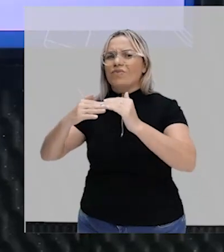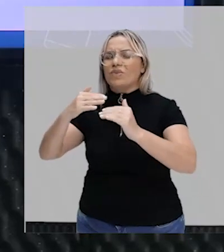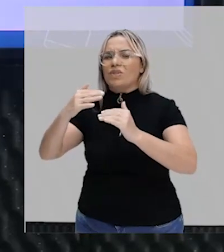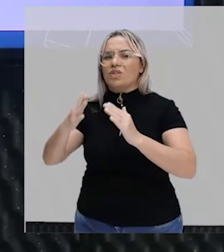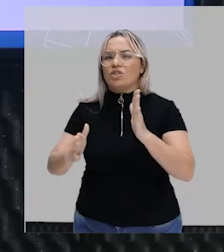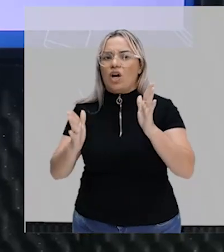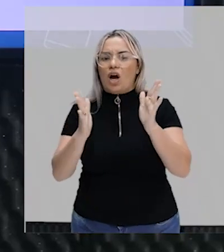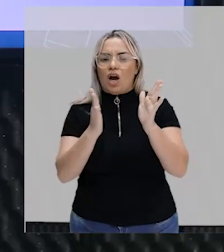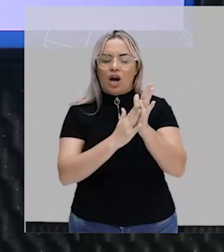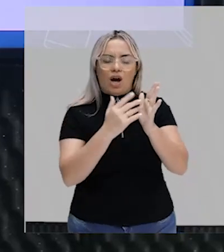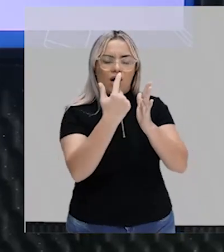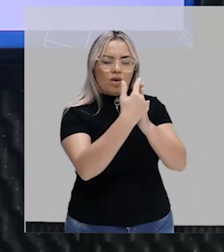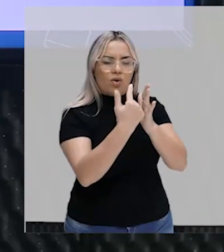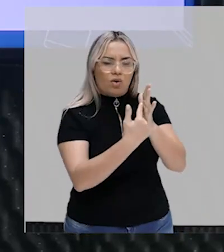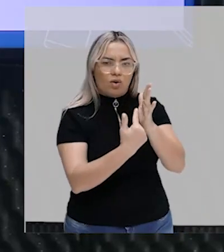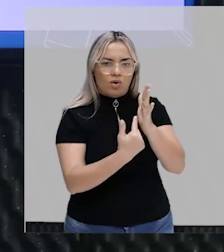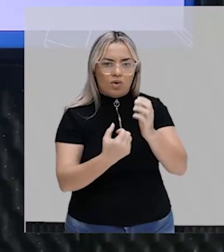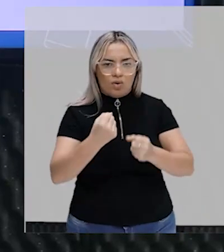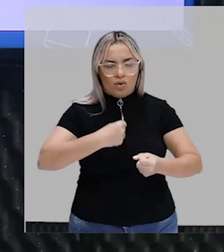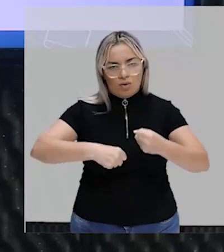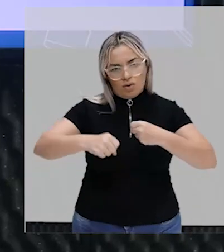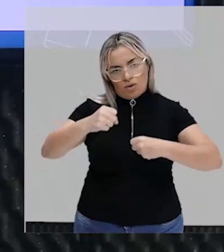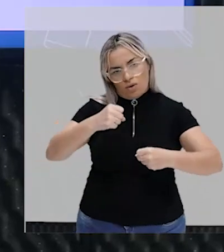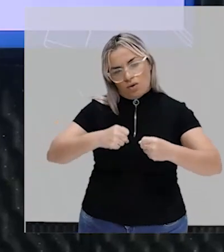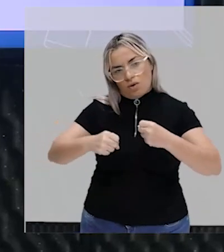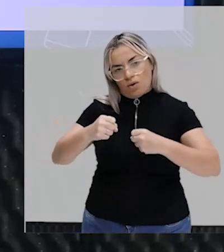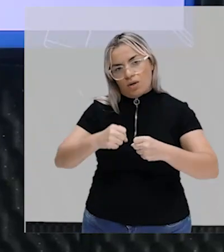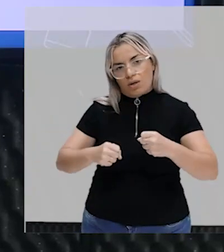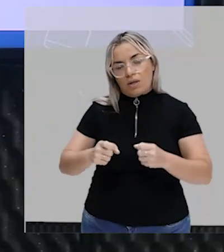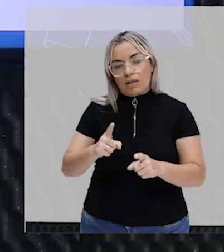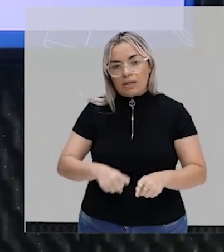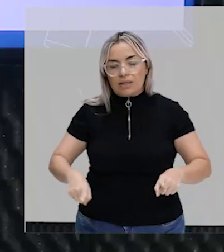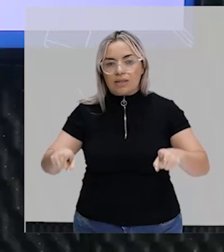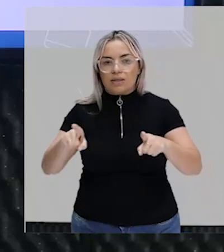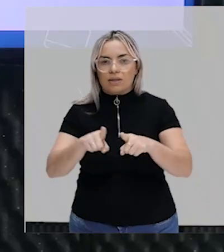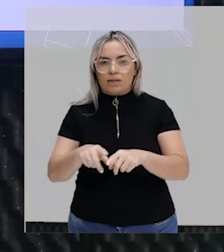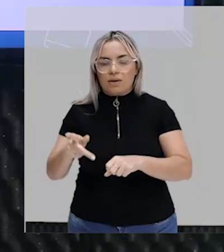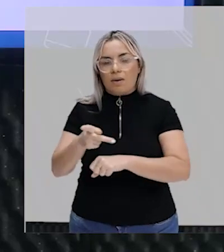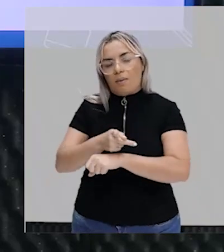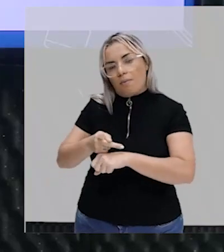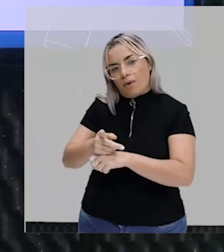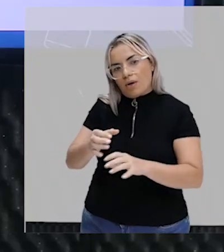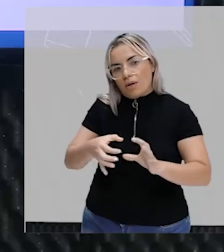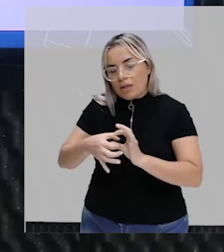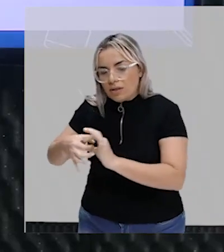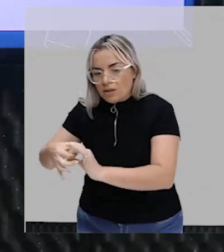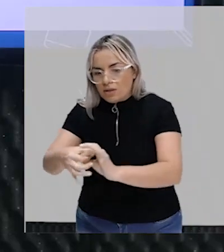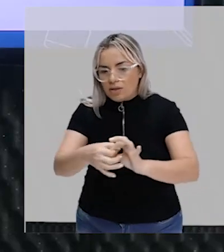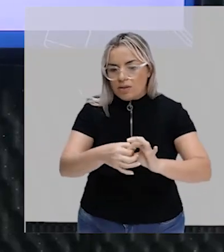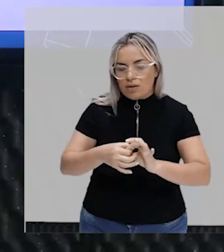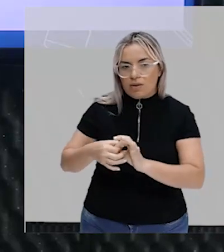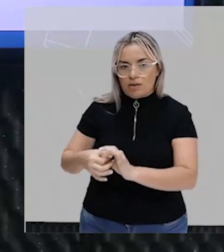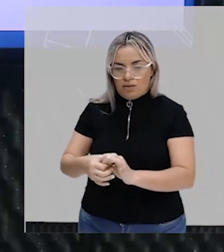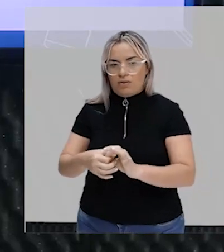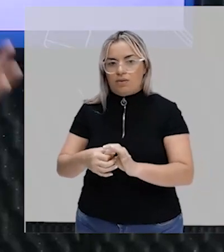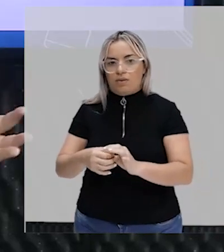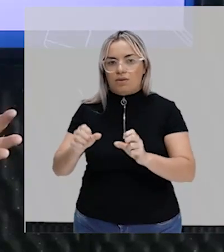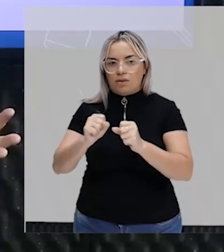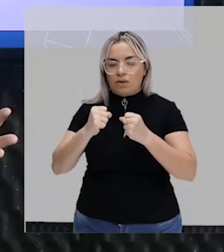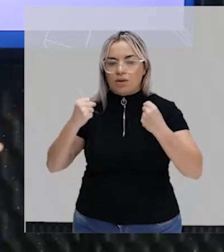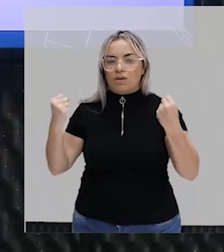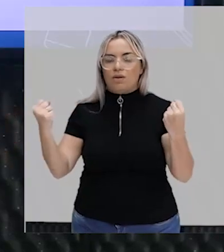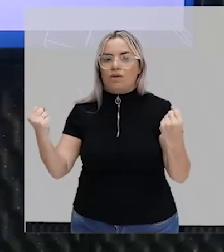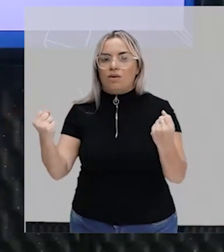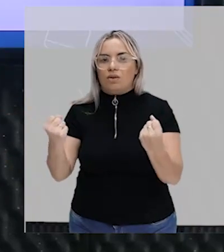mas busca integrar também socialmente estes países, tá certo? E isso é o que é o grande